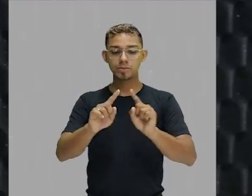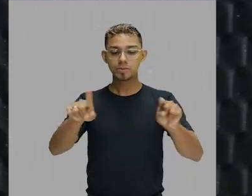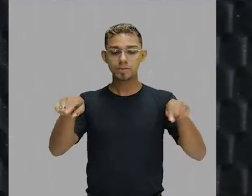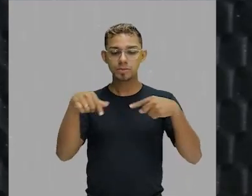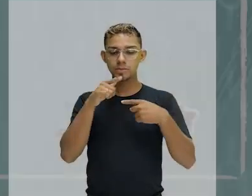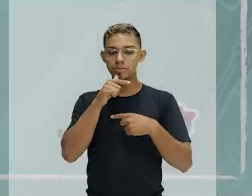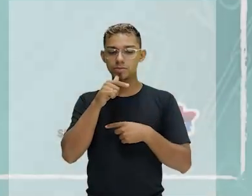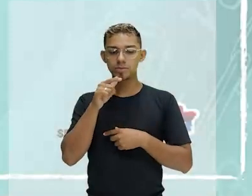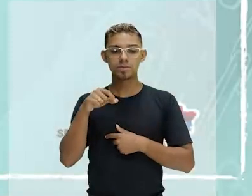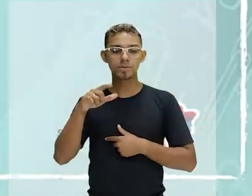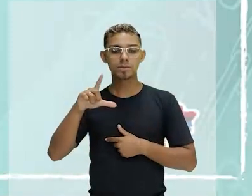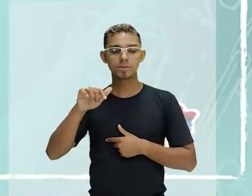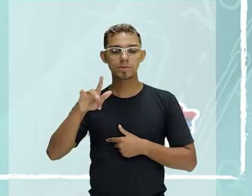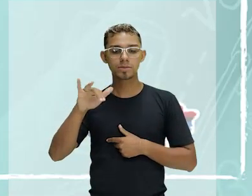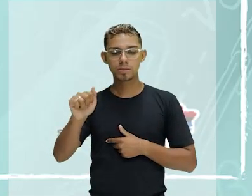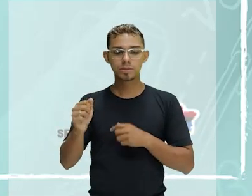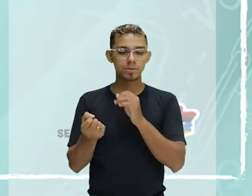para isso.